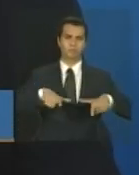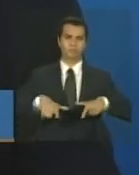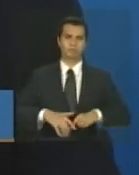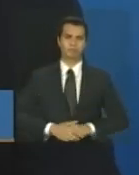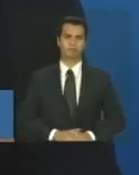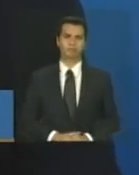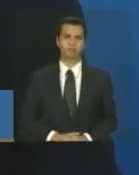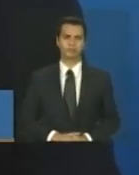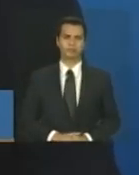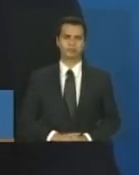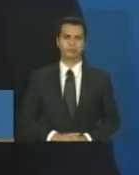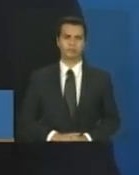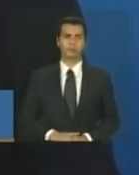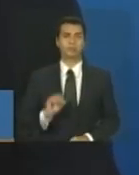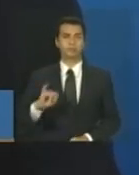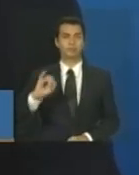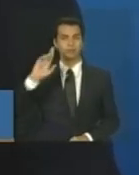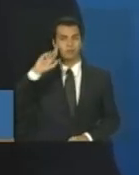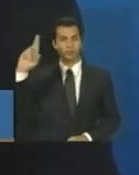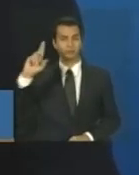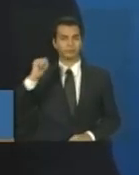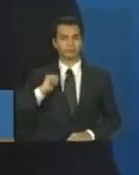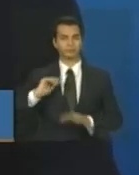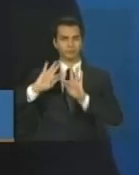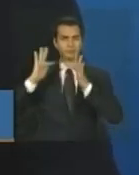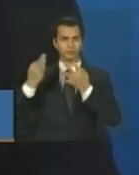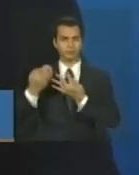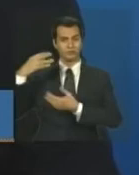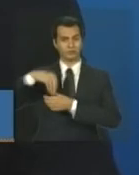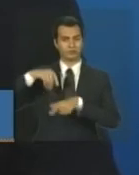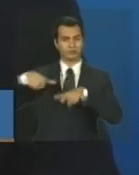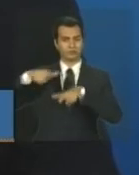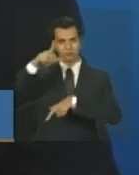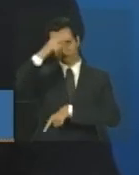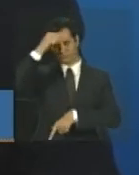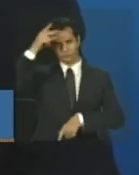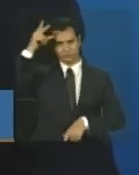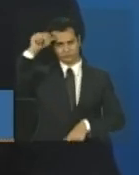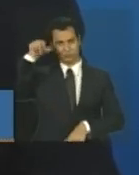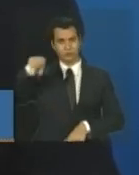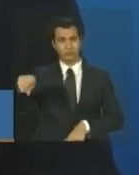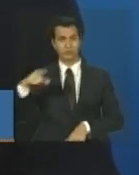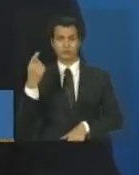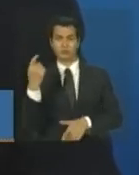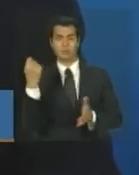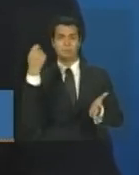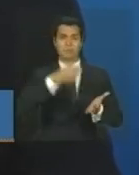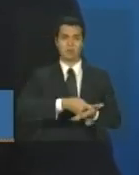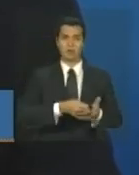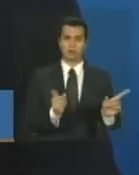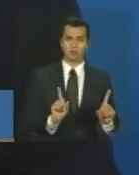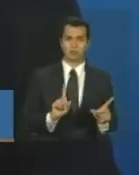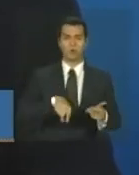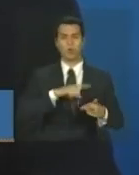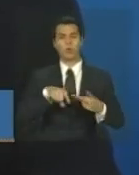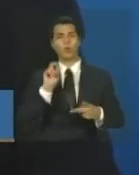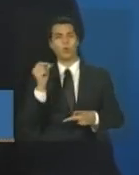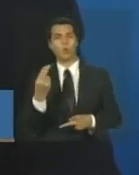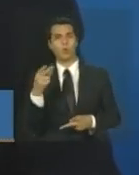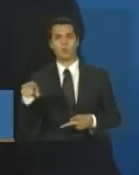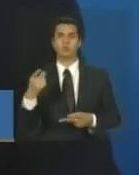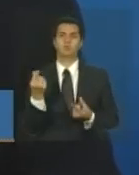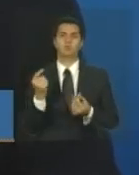ele não houver essa devolução ou não não ou não houver o gasto correto dos